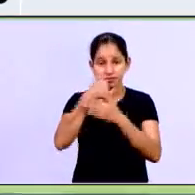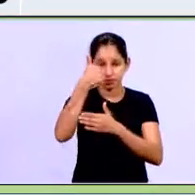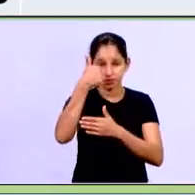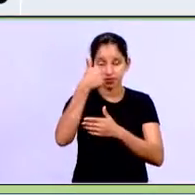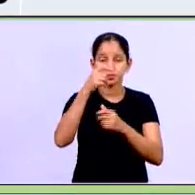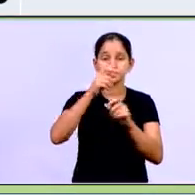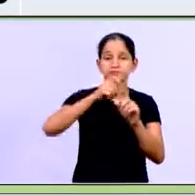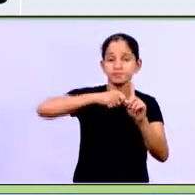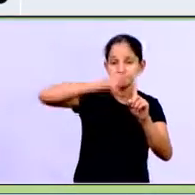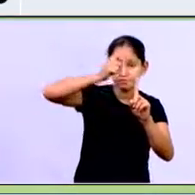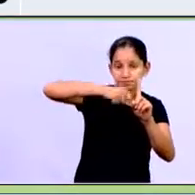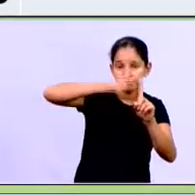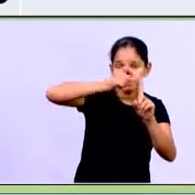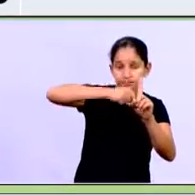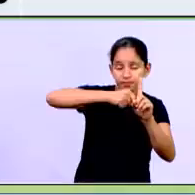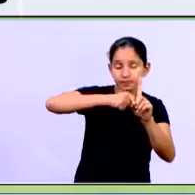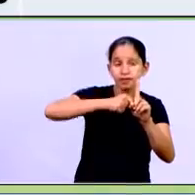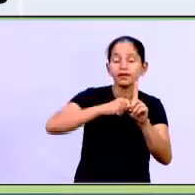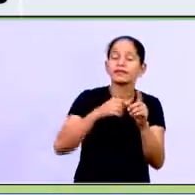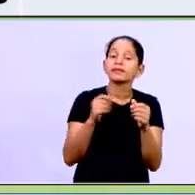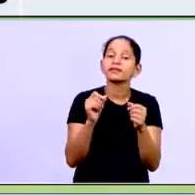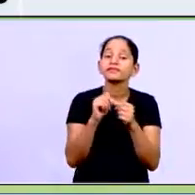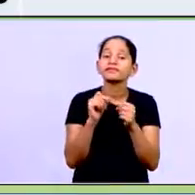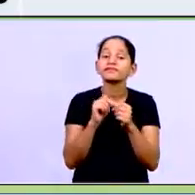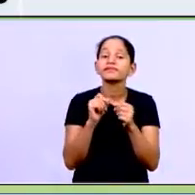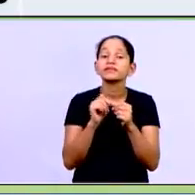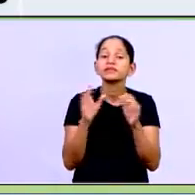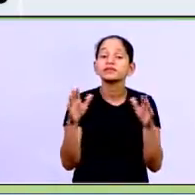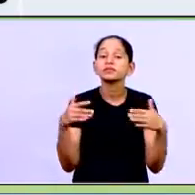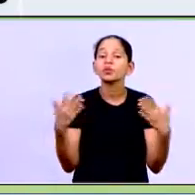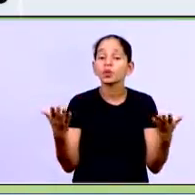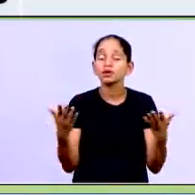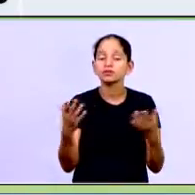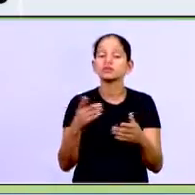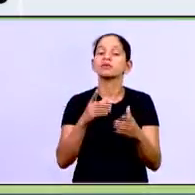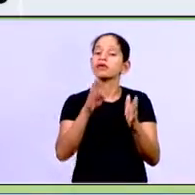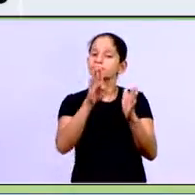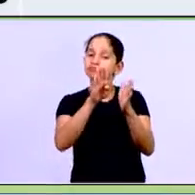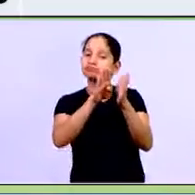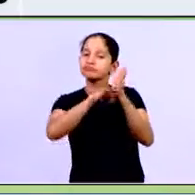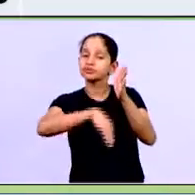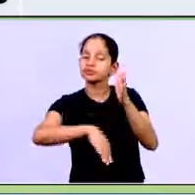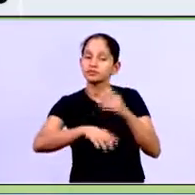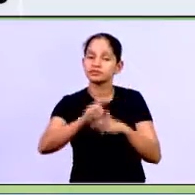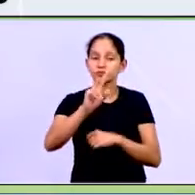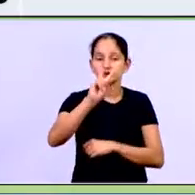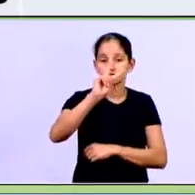da minha dívida de R$10.000, foi amortizado